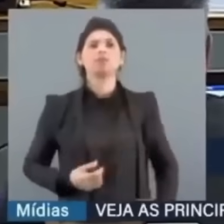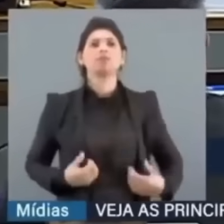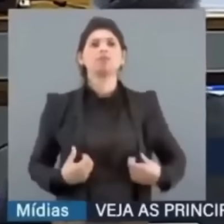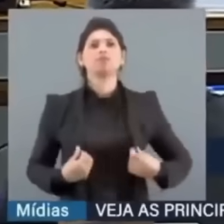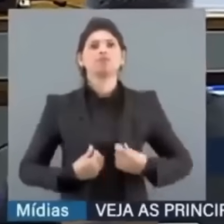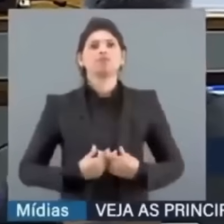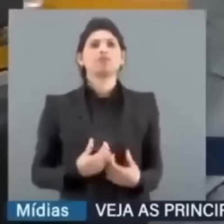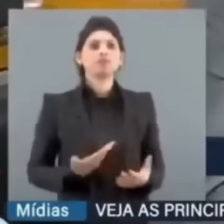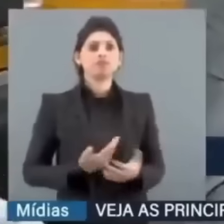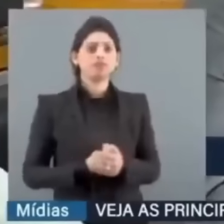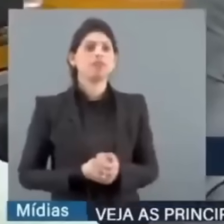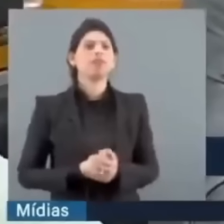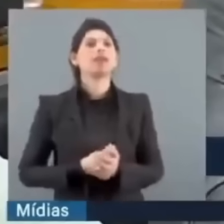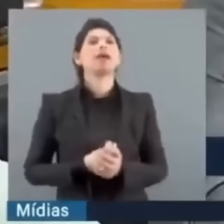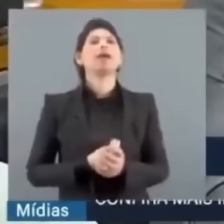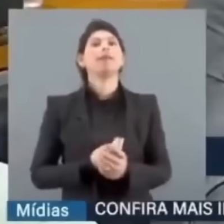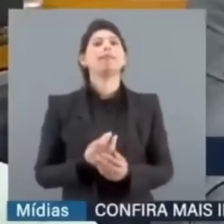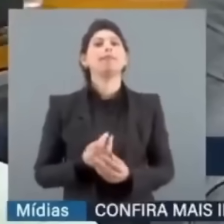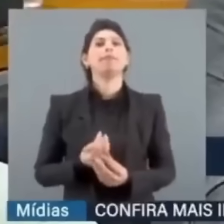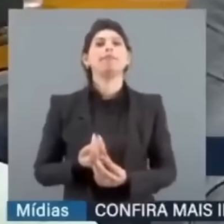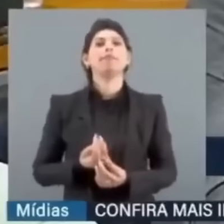Presidente,